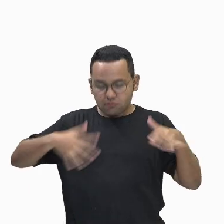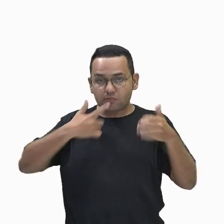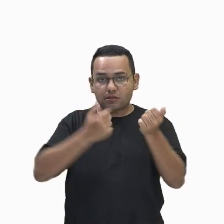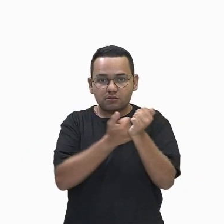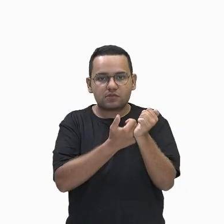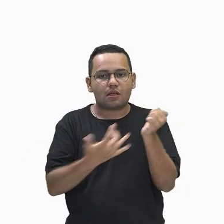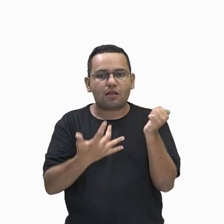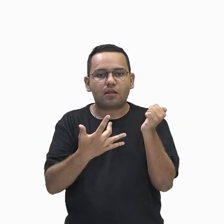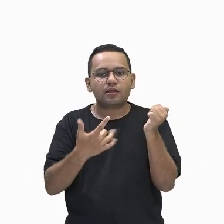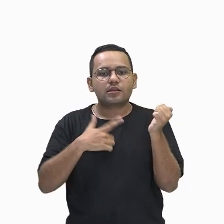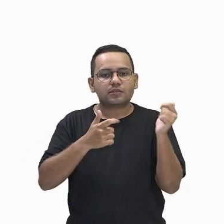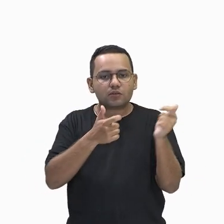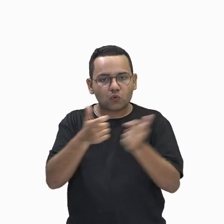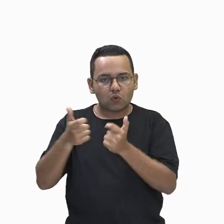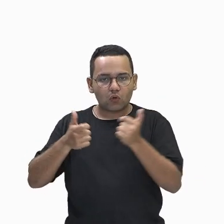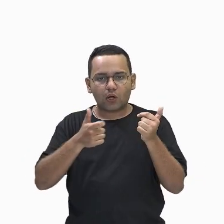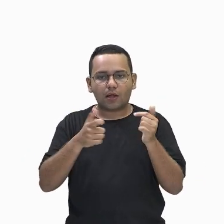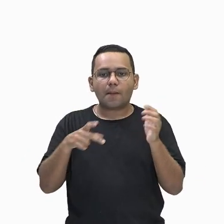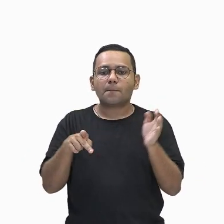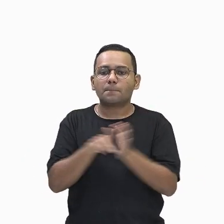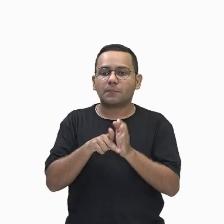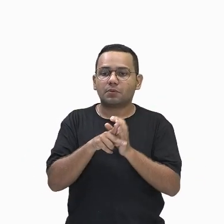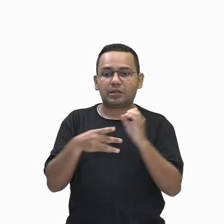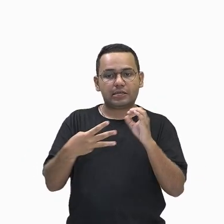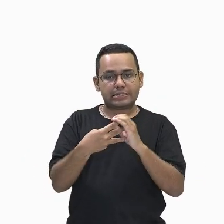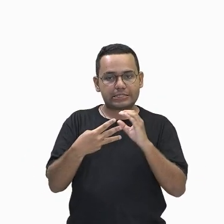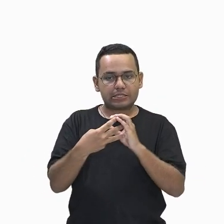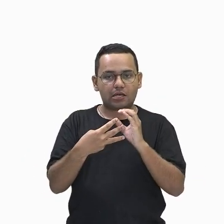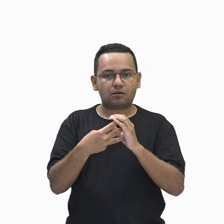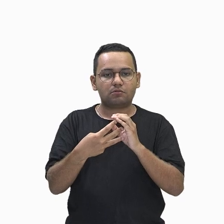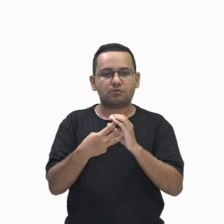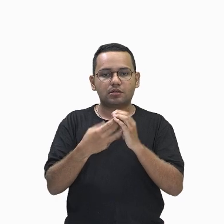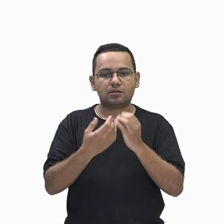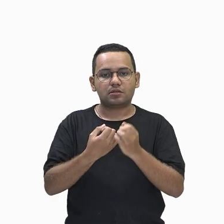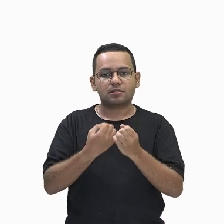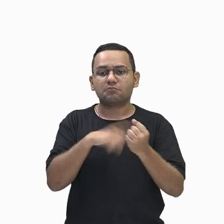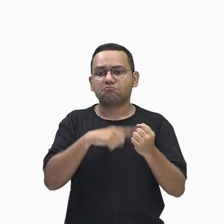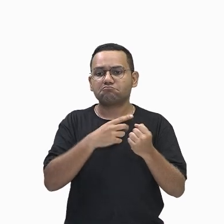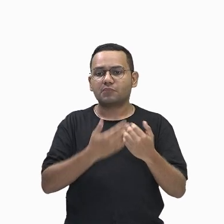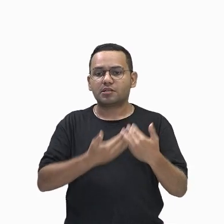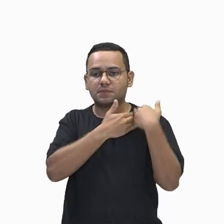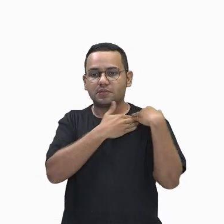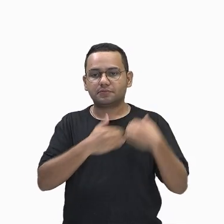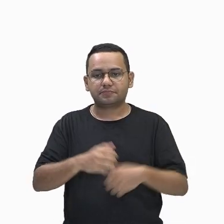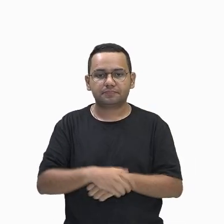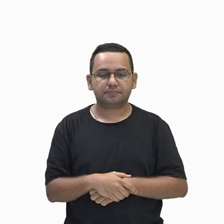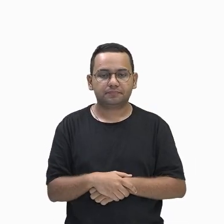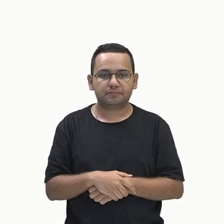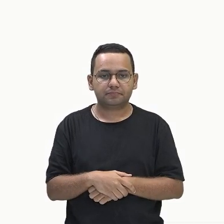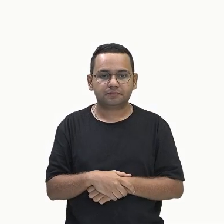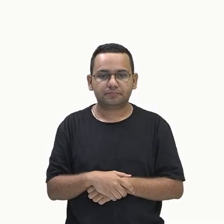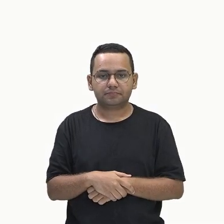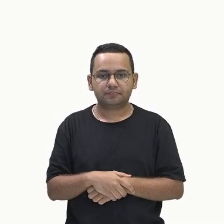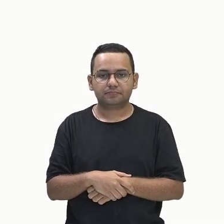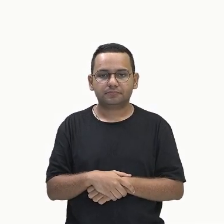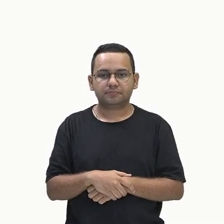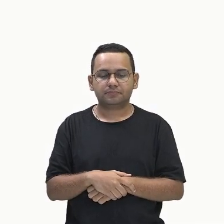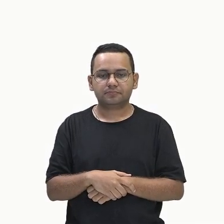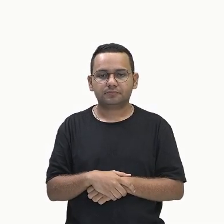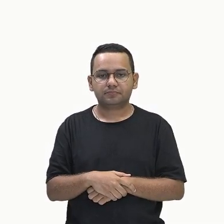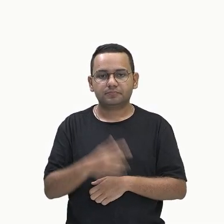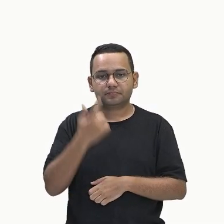em células-alvo. Deixa eu mostrar para vocês aqui, deixa eu grifar, né? Deixa eu sublinhar, melhor dizendo. Deixa eu sublinhar